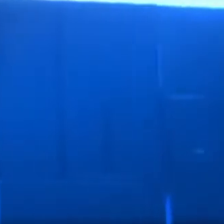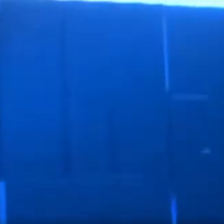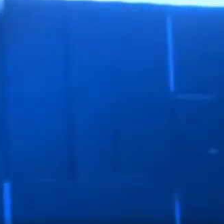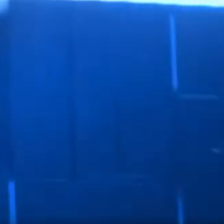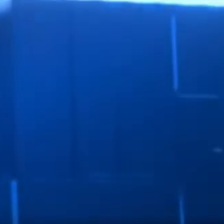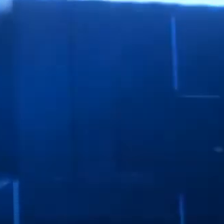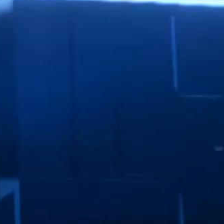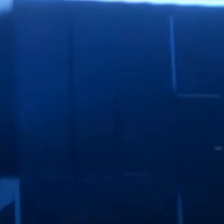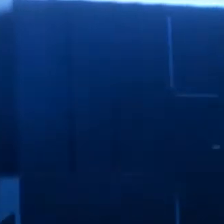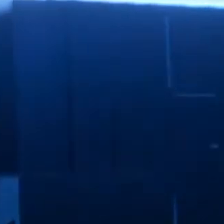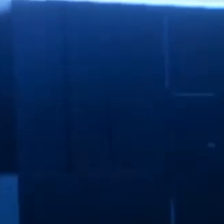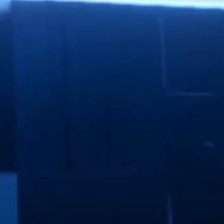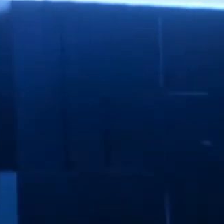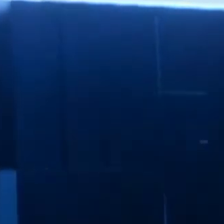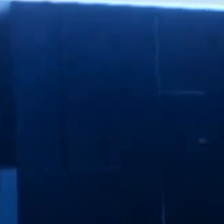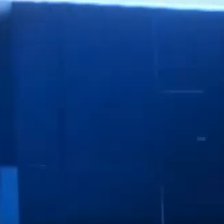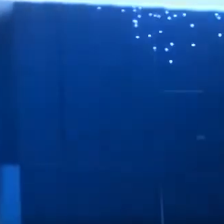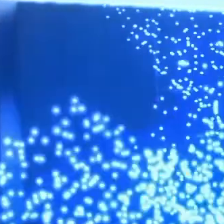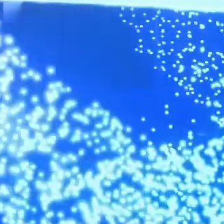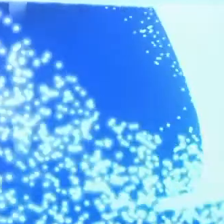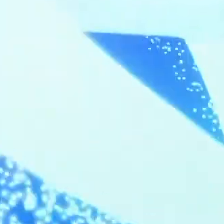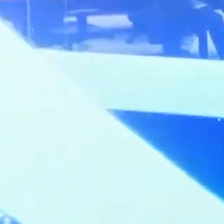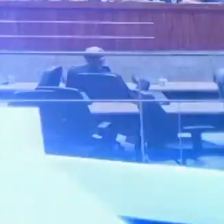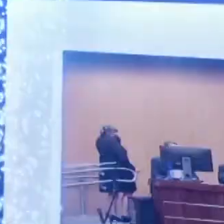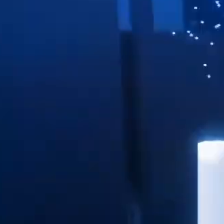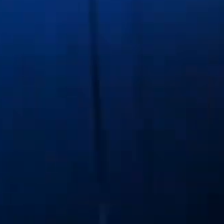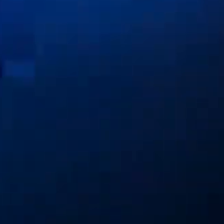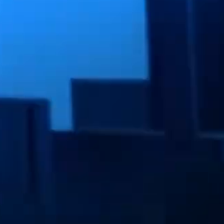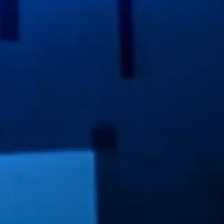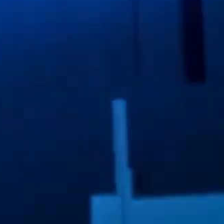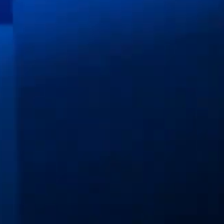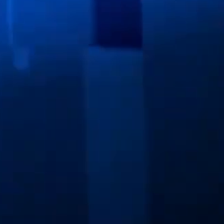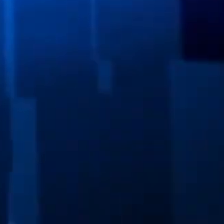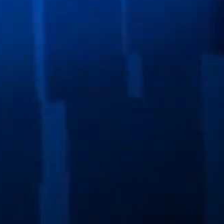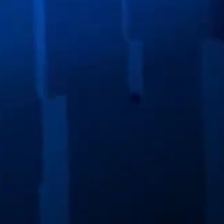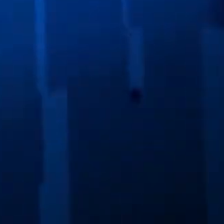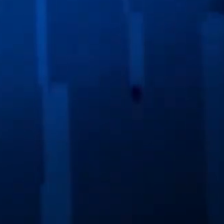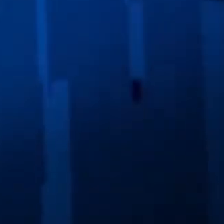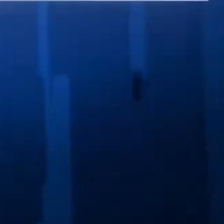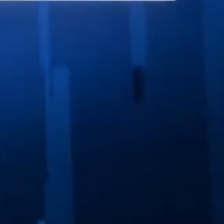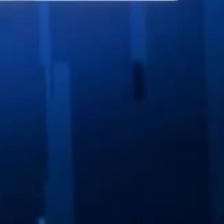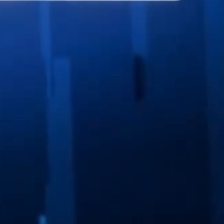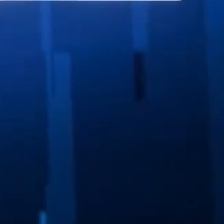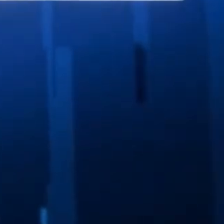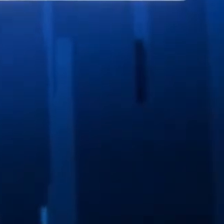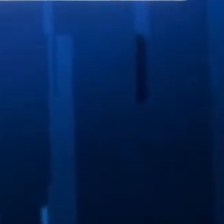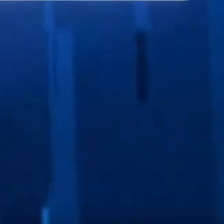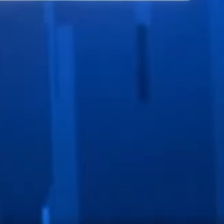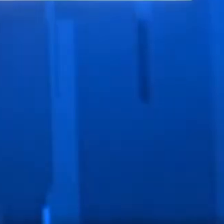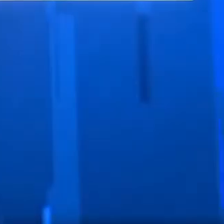de receber tão grande honraria nessa cidade. Meu pai, minha mãe, minha sogra, aqueles mestres que eu tive ao longo da